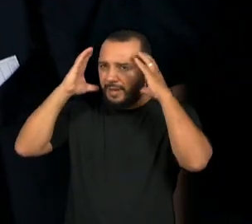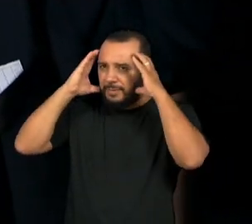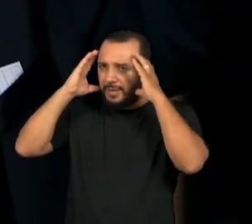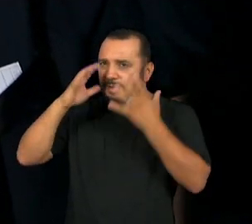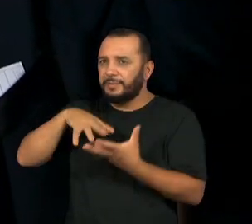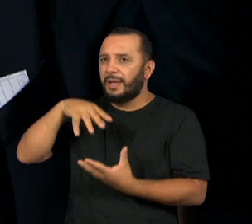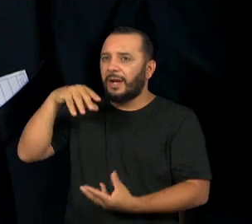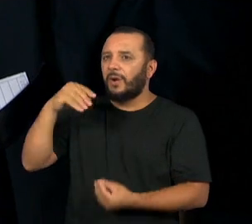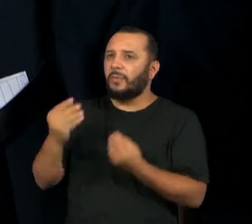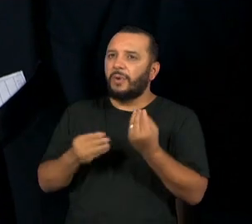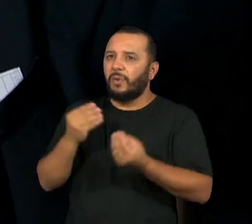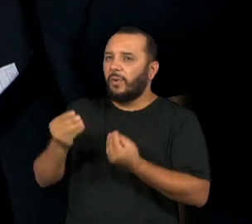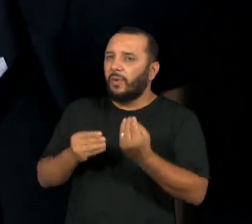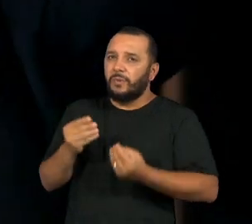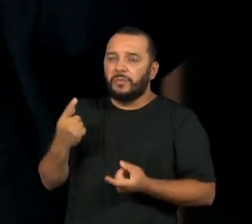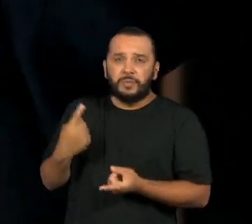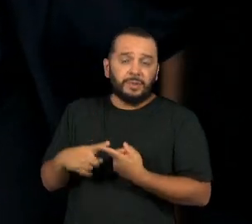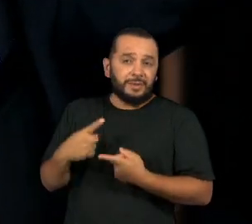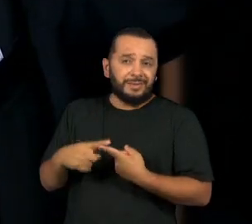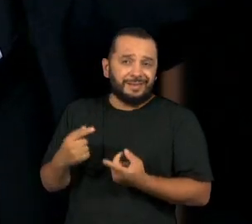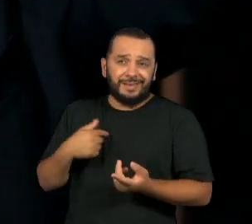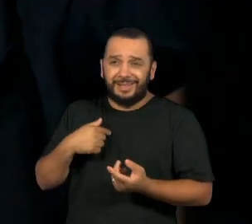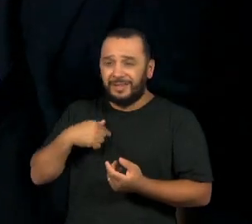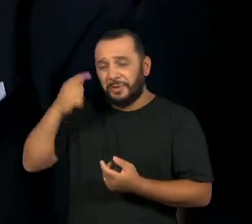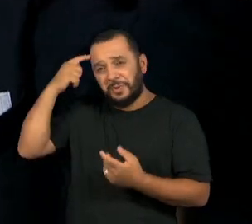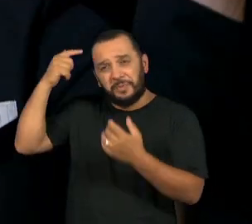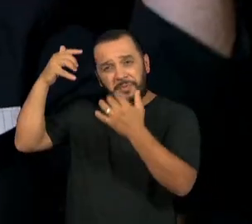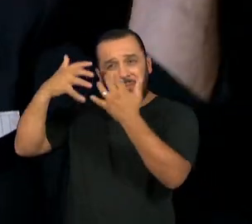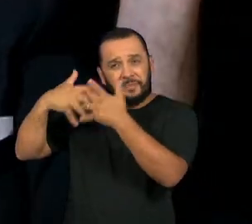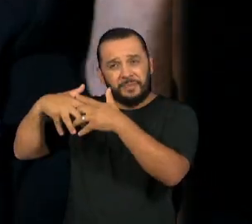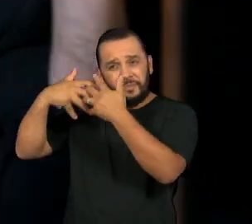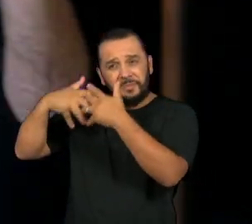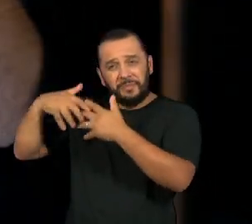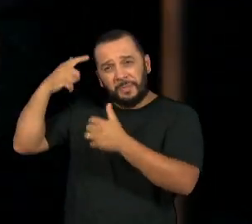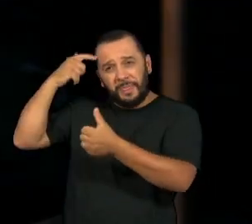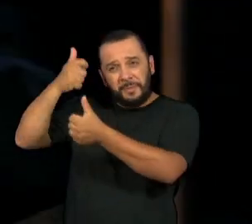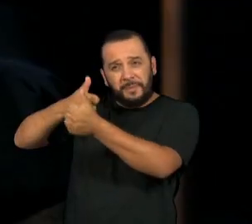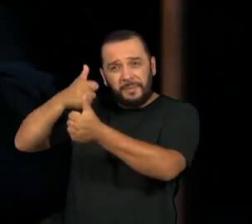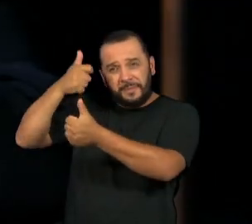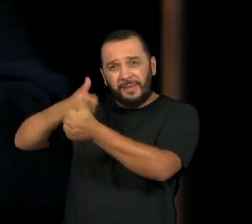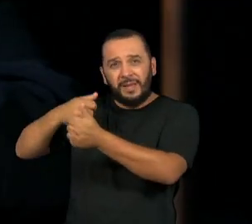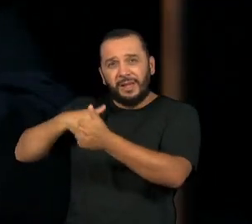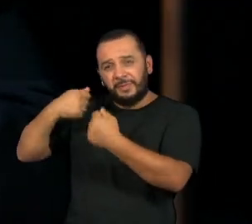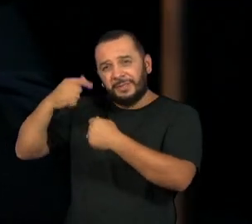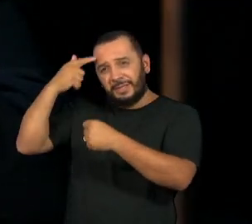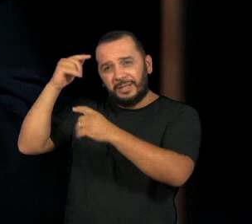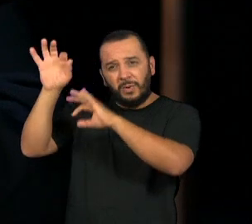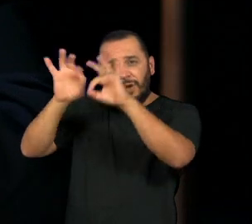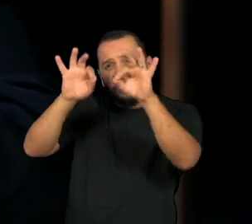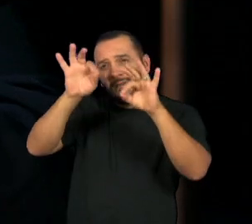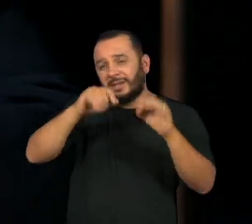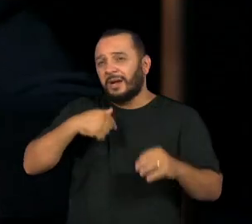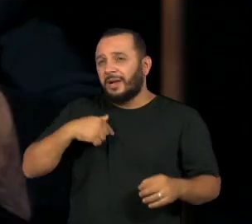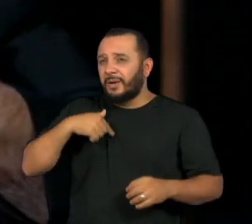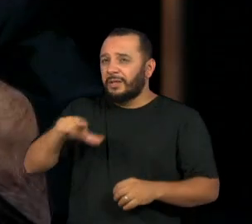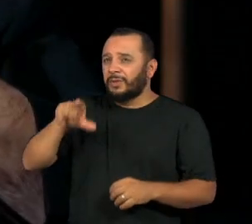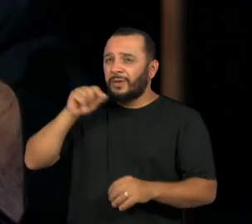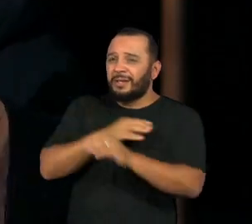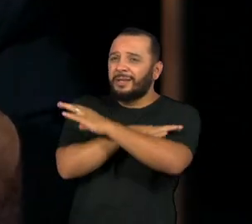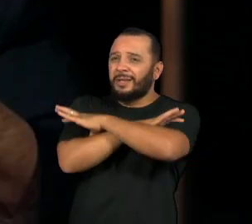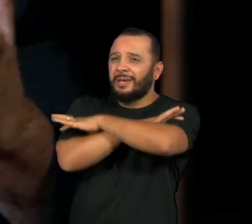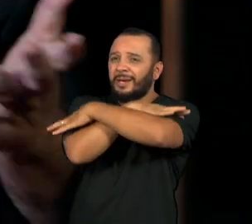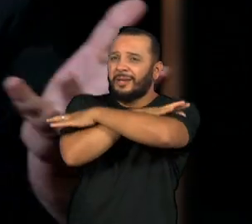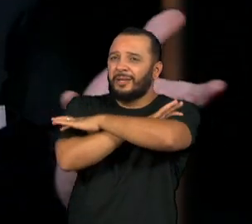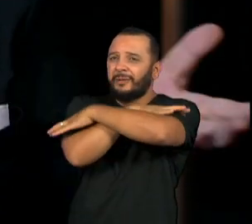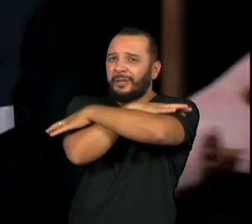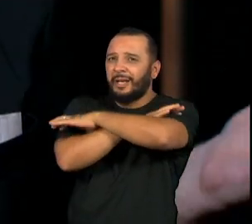minha alma pensam muita coisa, é muita coisa. Então eu precisei me organizar. E eu escolhi o candomblé porque o candomblé é uma religião